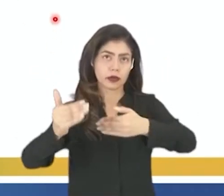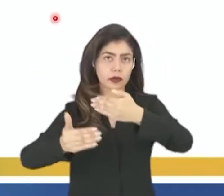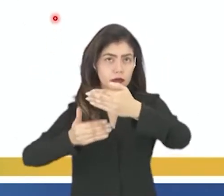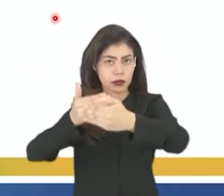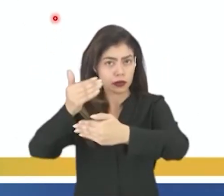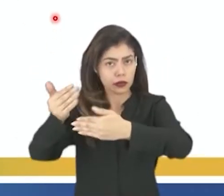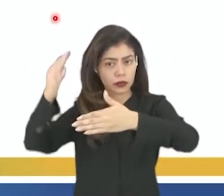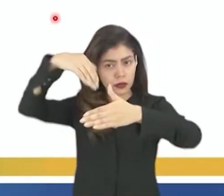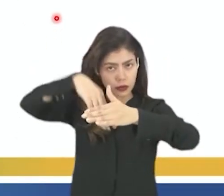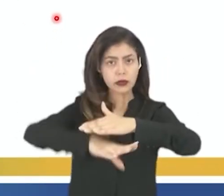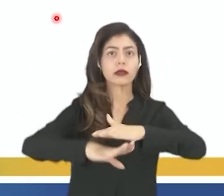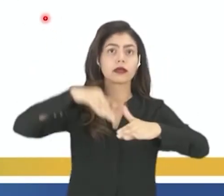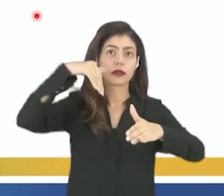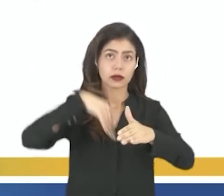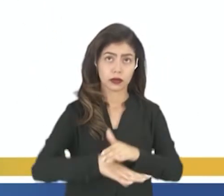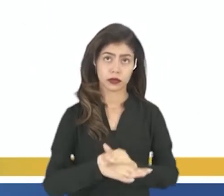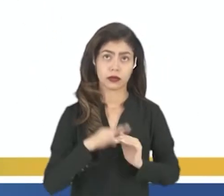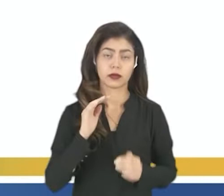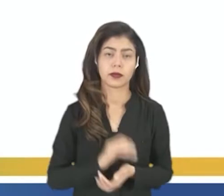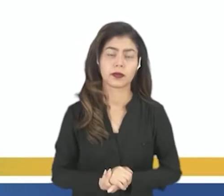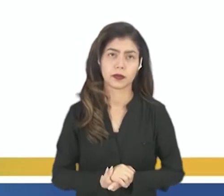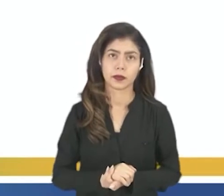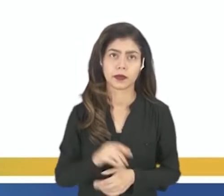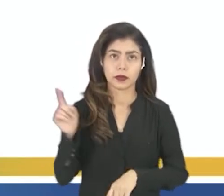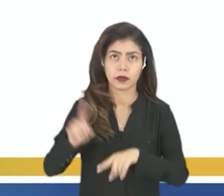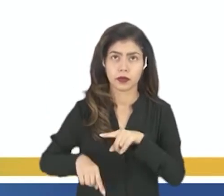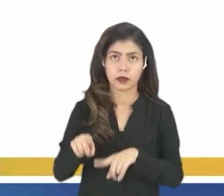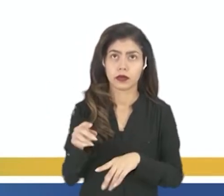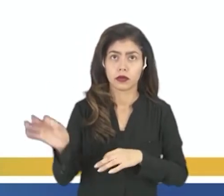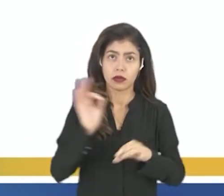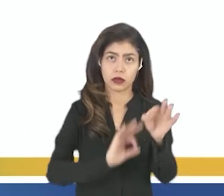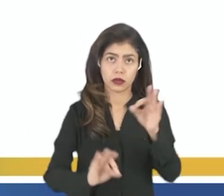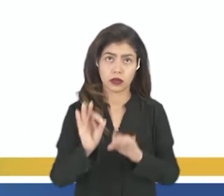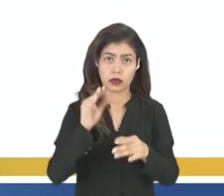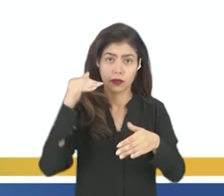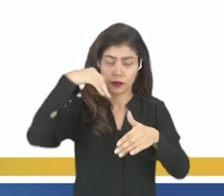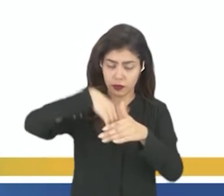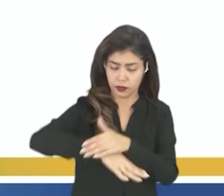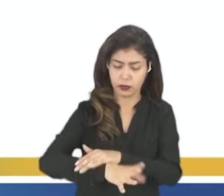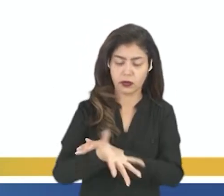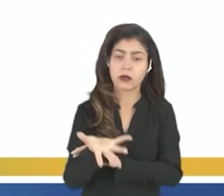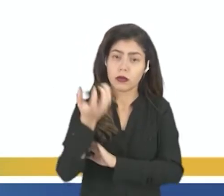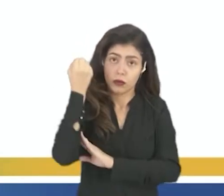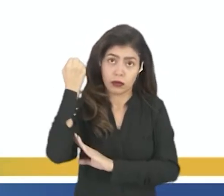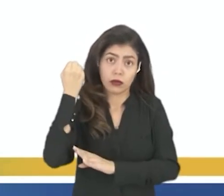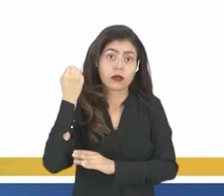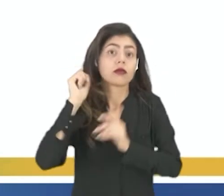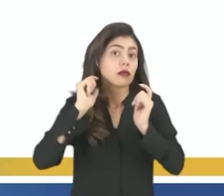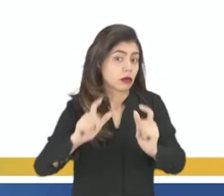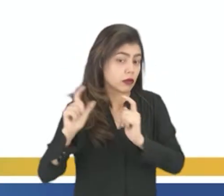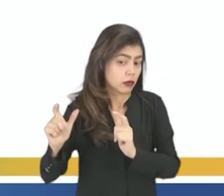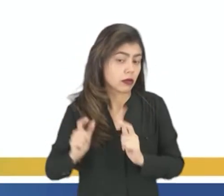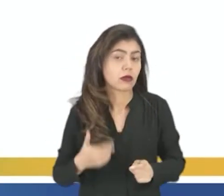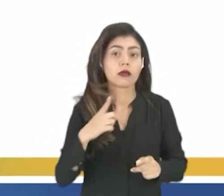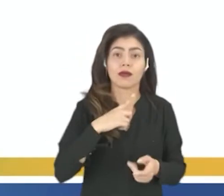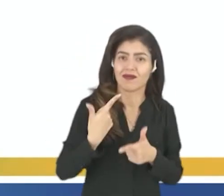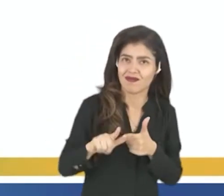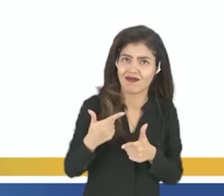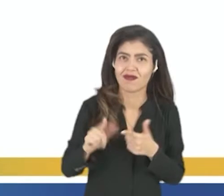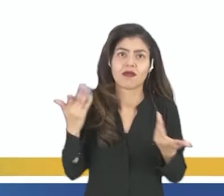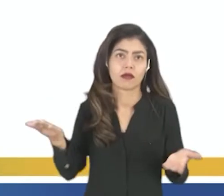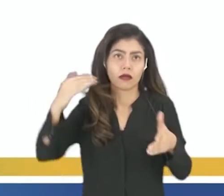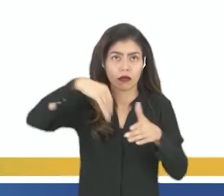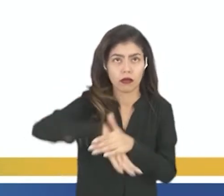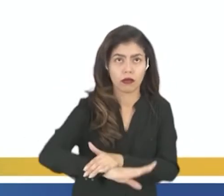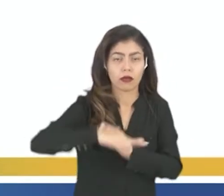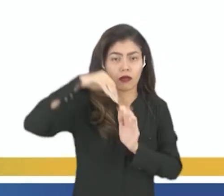processo de armazenamento desse material tão na época o controle foi feito a partir da retirada dos materiais da áreas que estavam contaminadas